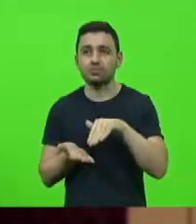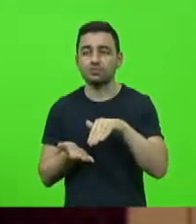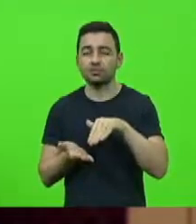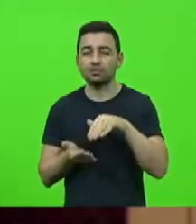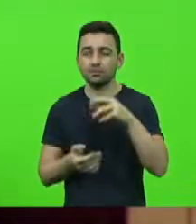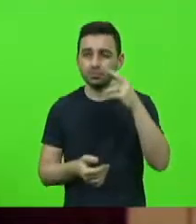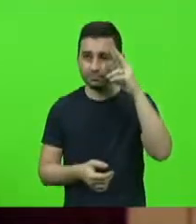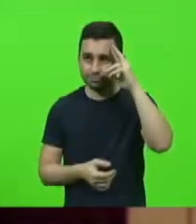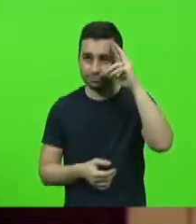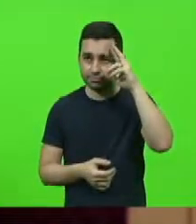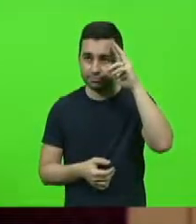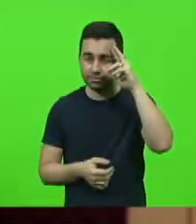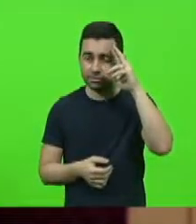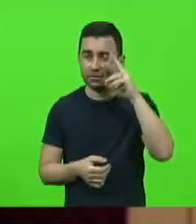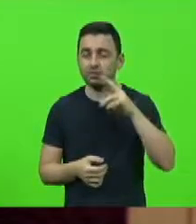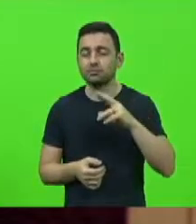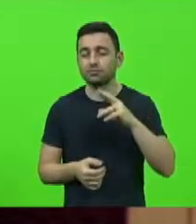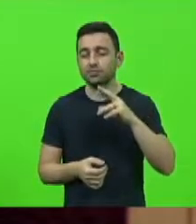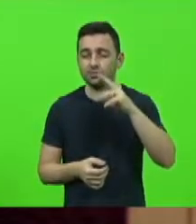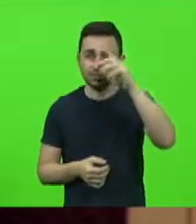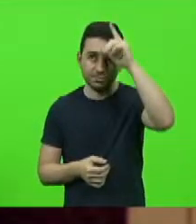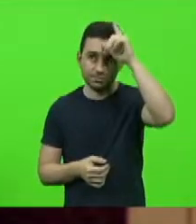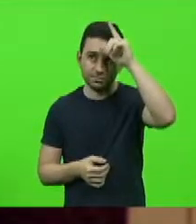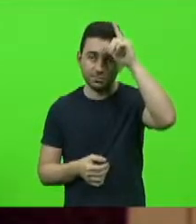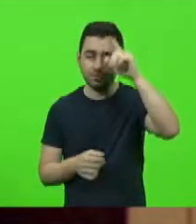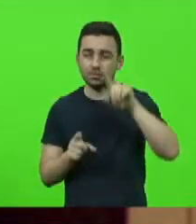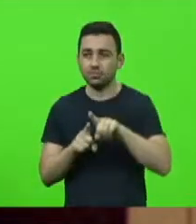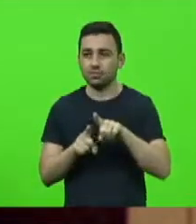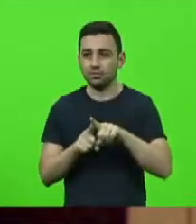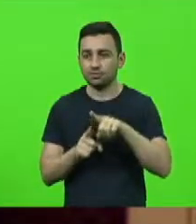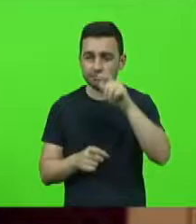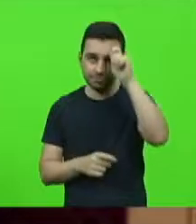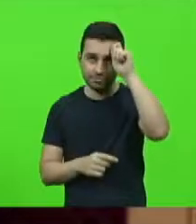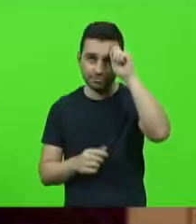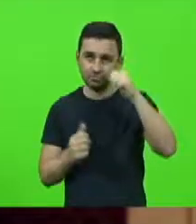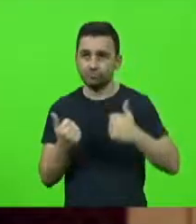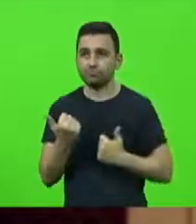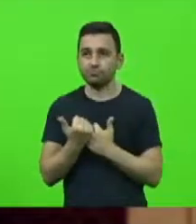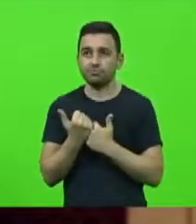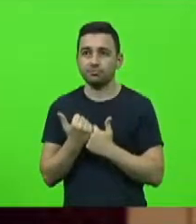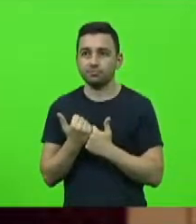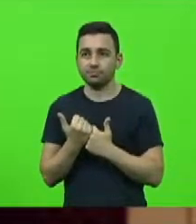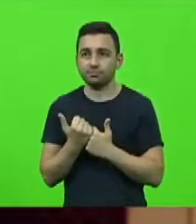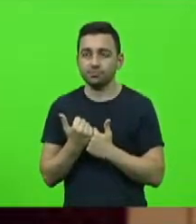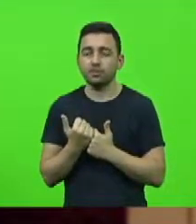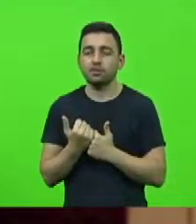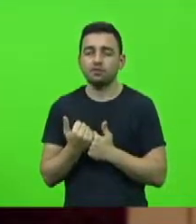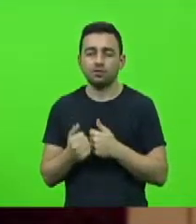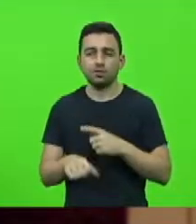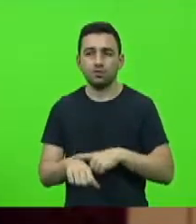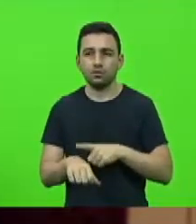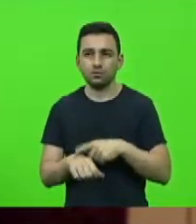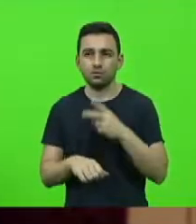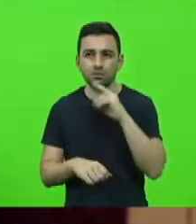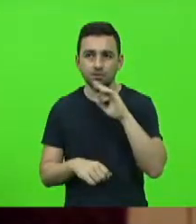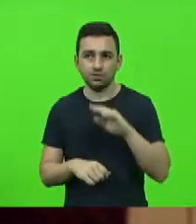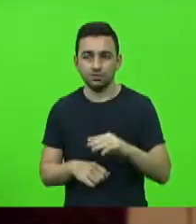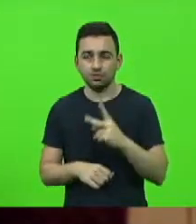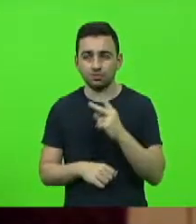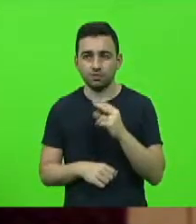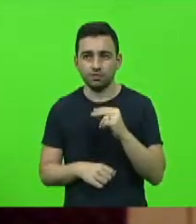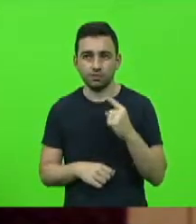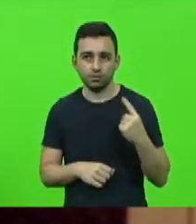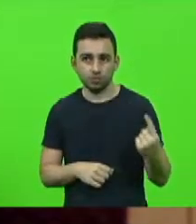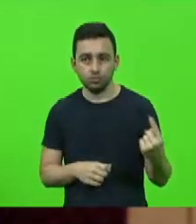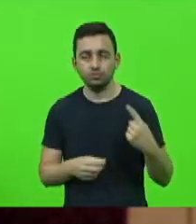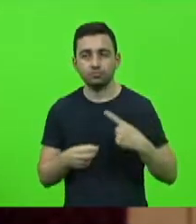Rodrigo Minotto, Laércio Schuster e Adrianinho Adoc. Às 14 horas do dia 16 do mês de novembro do ano 2021, nessa cidade